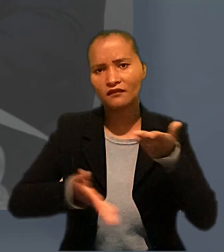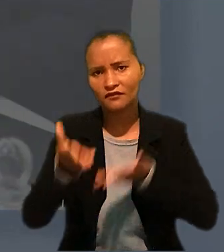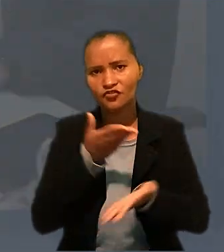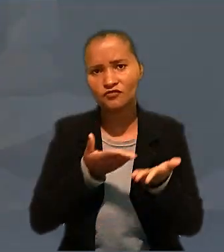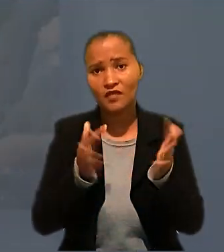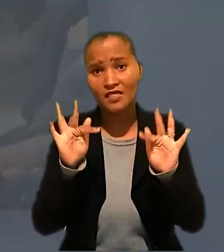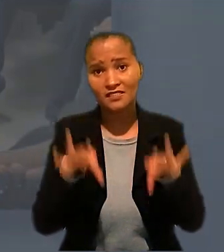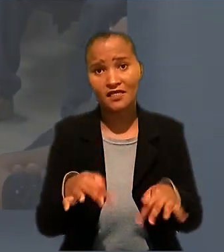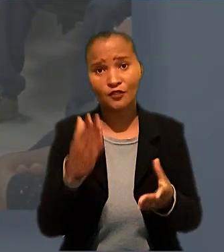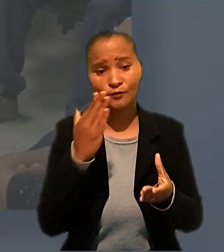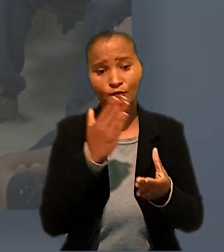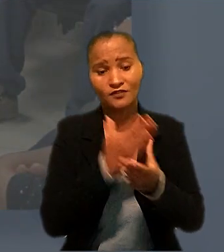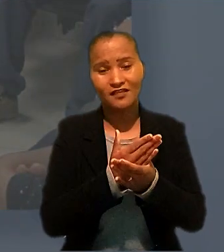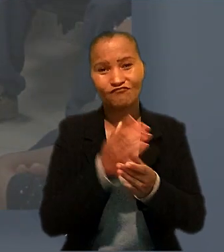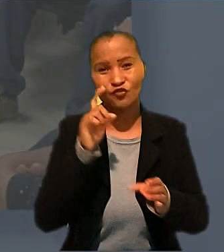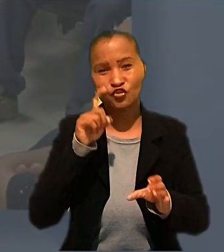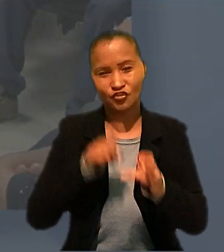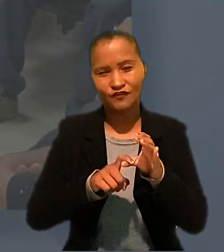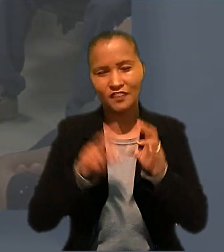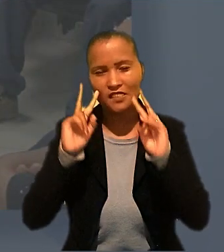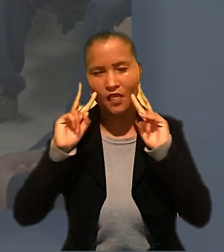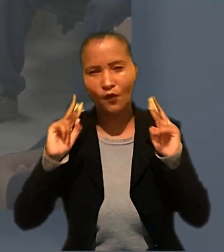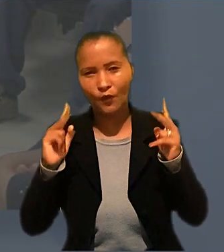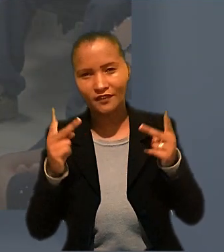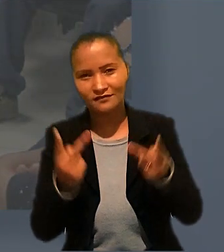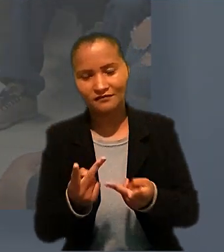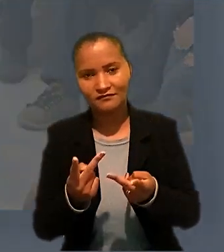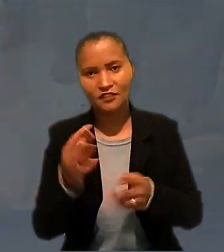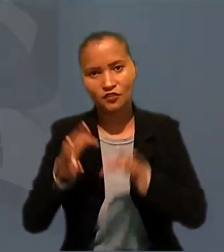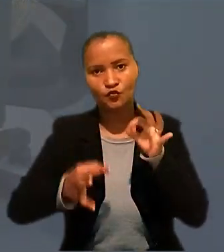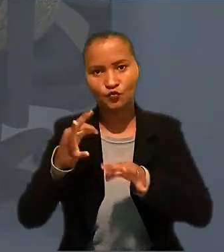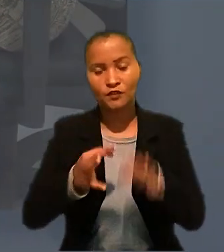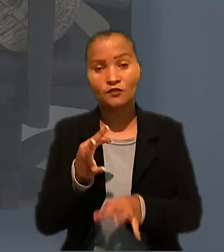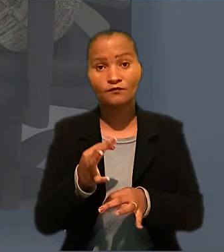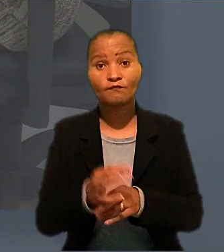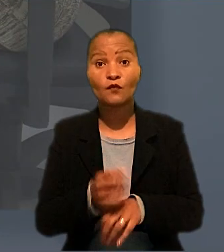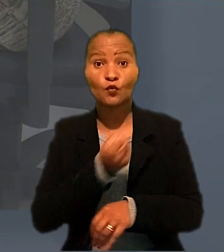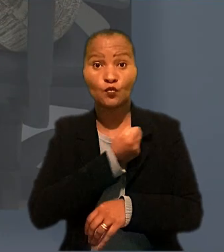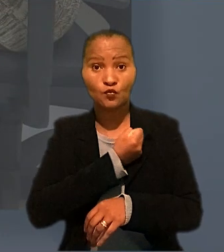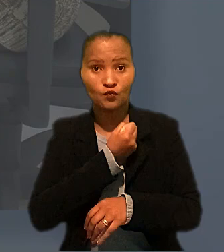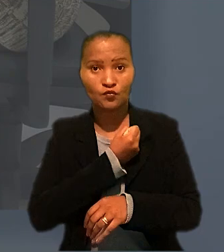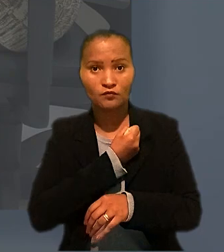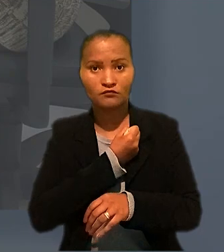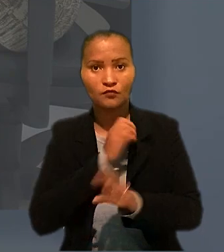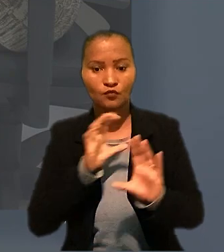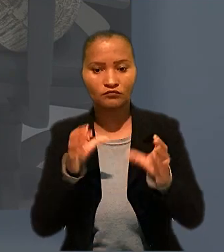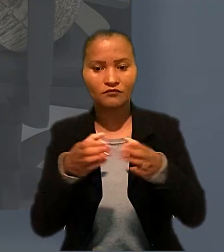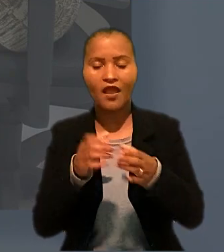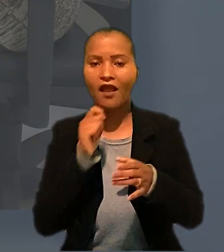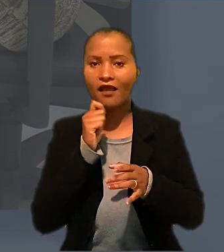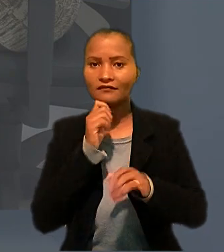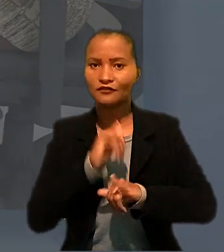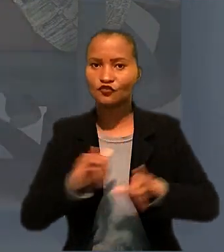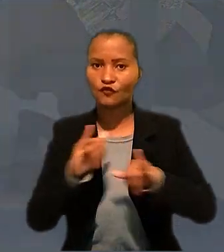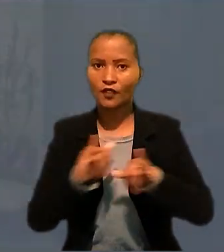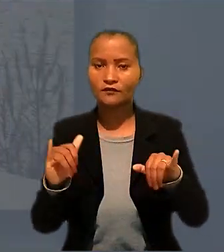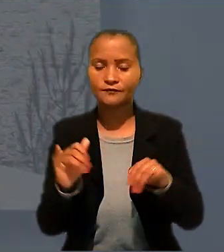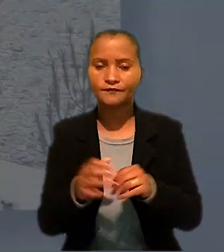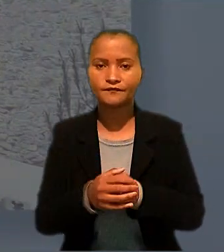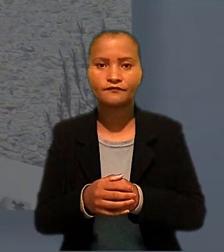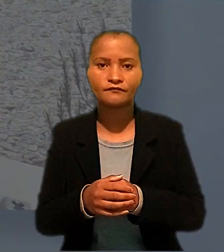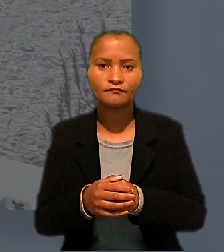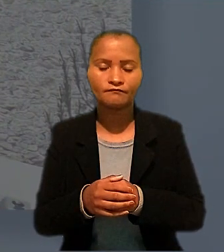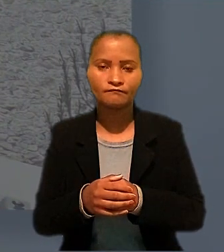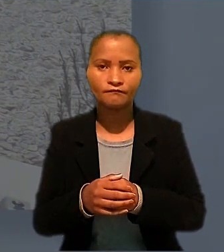foram atendidas, encerrando processos com dívidas reconhecidas em juízo. Os números consolidados do mutirão ainda vão